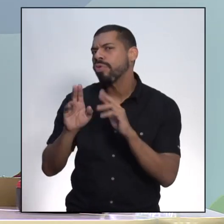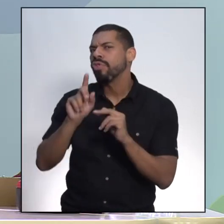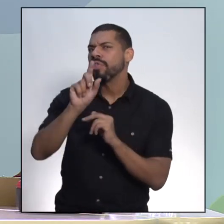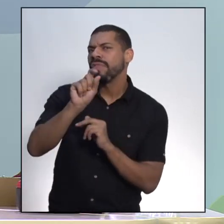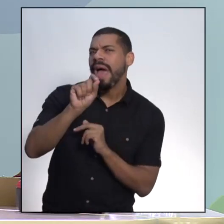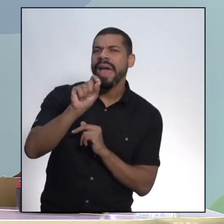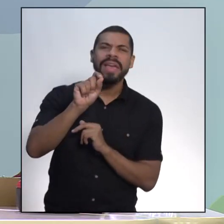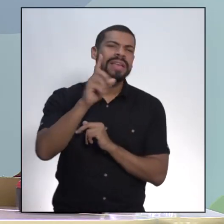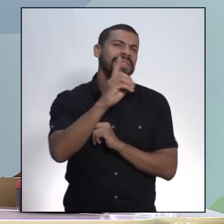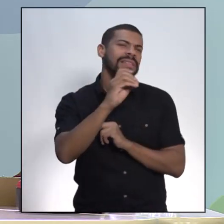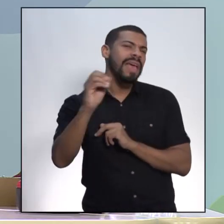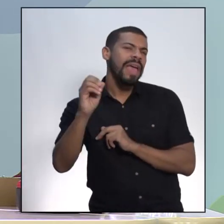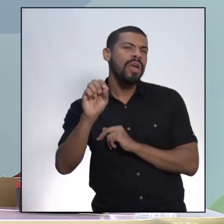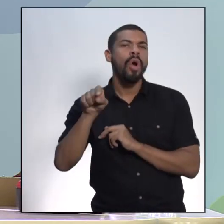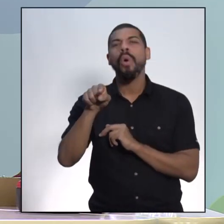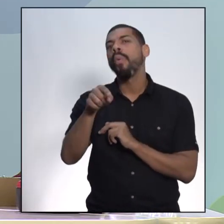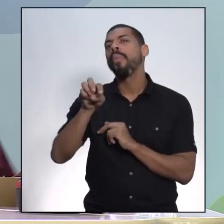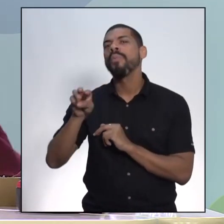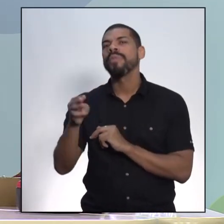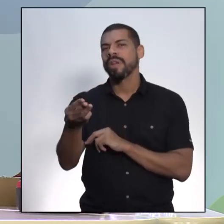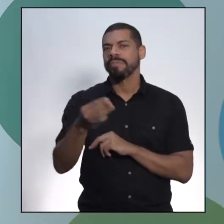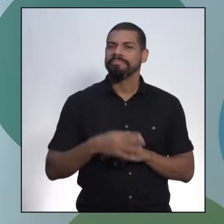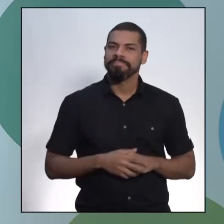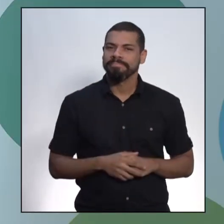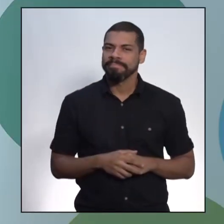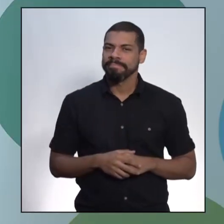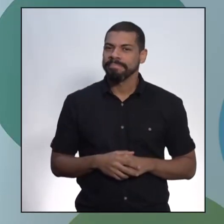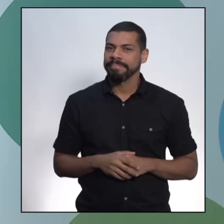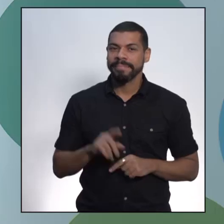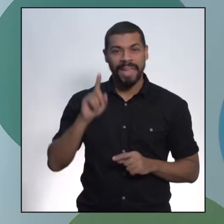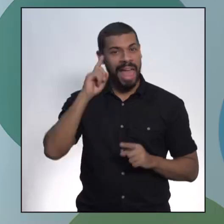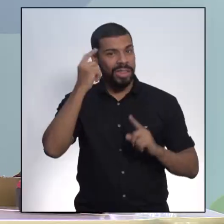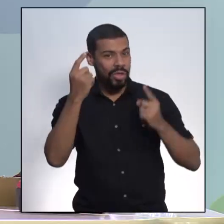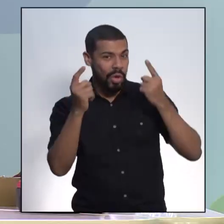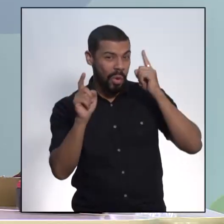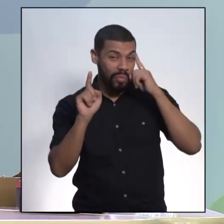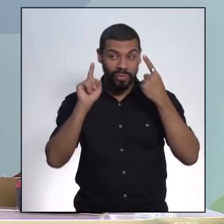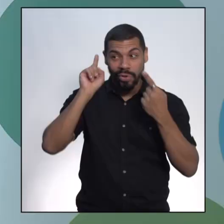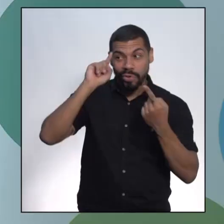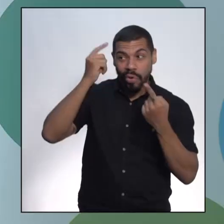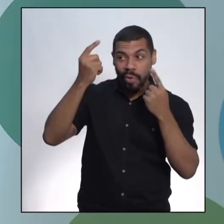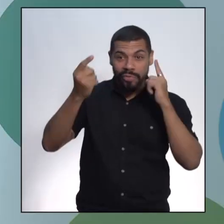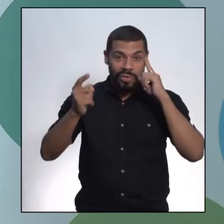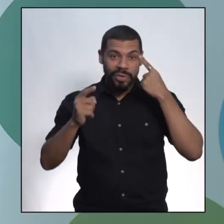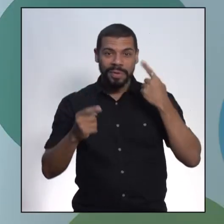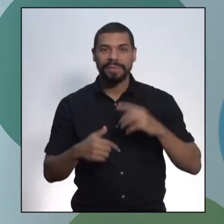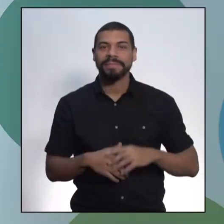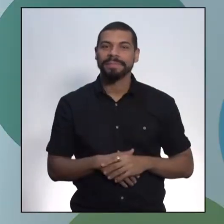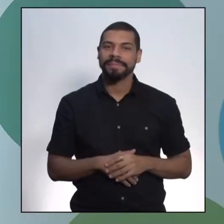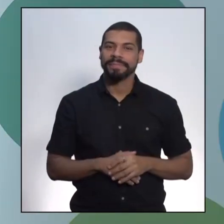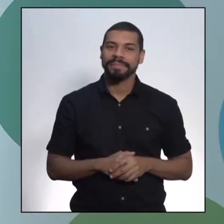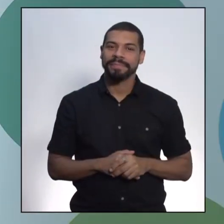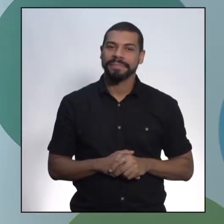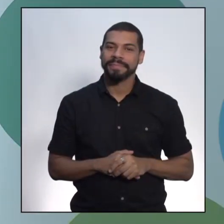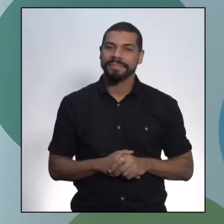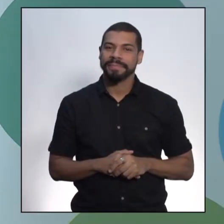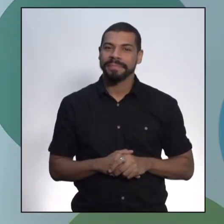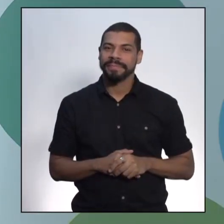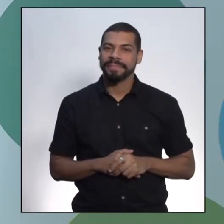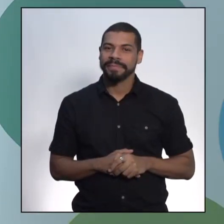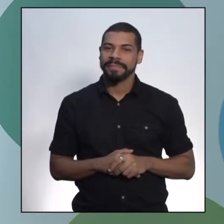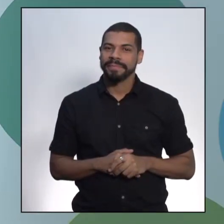anos, 100 anos ou 1 milhão? Pessoal? Não, o pessoal está em dúvida aqui. Está em dúvida? Tá. A gente está